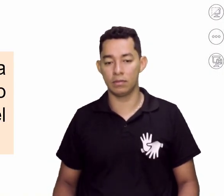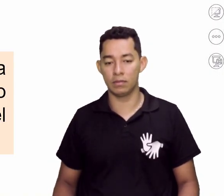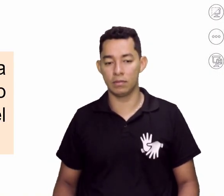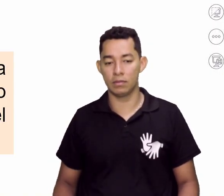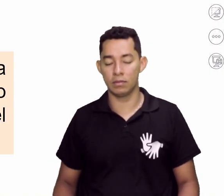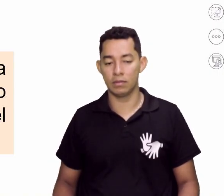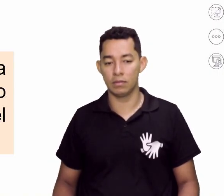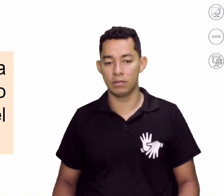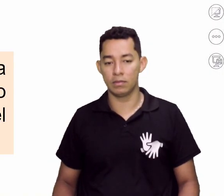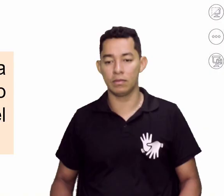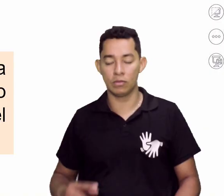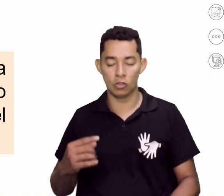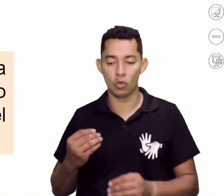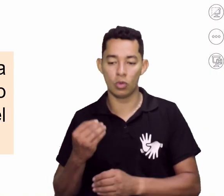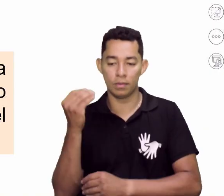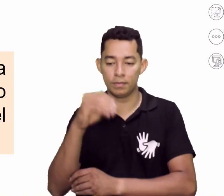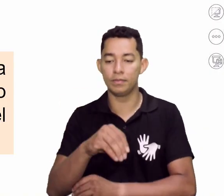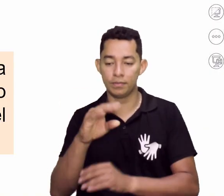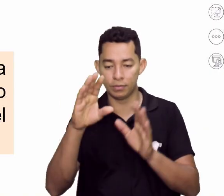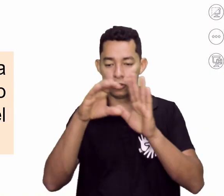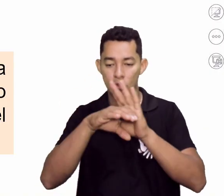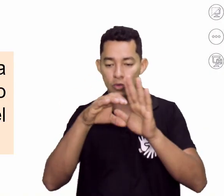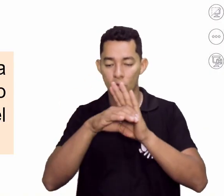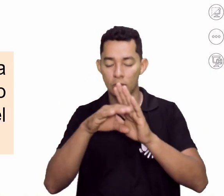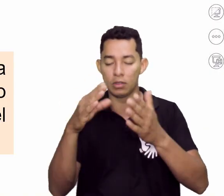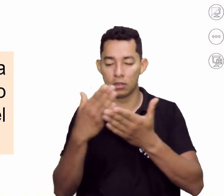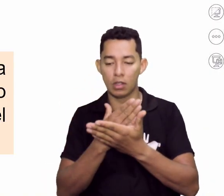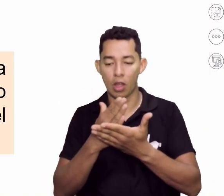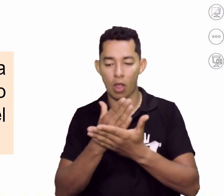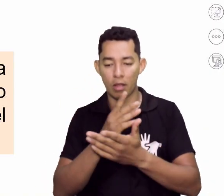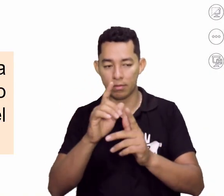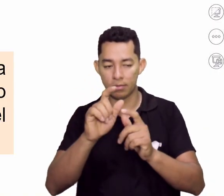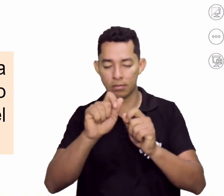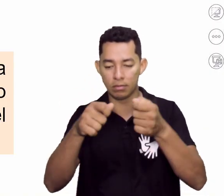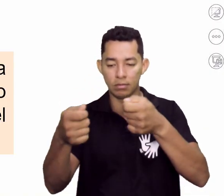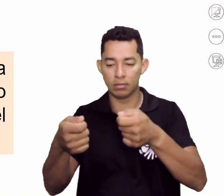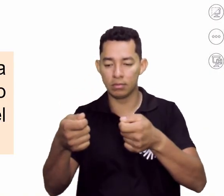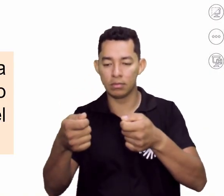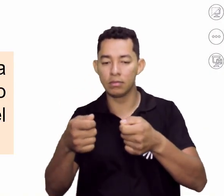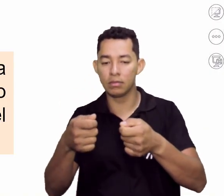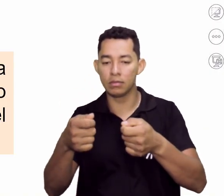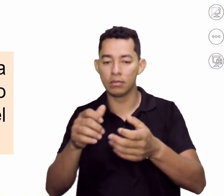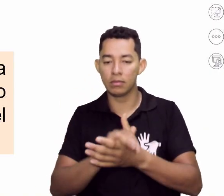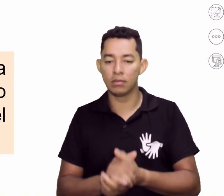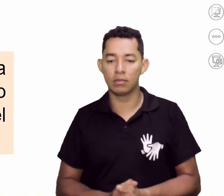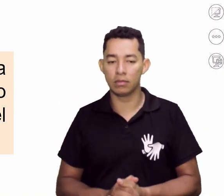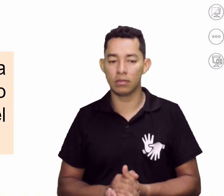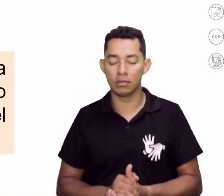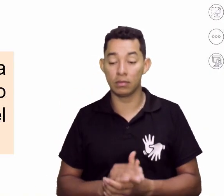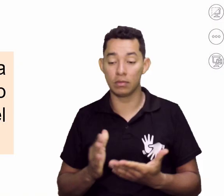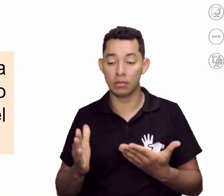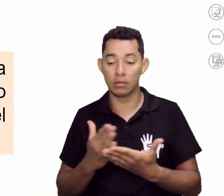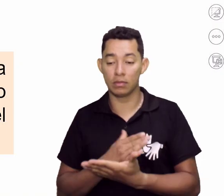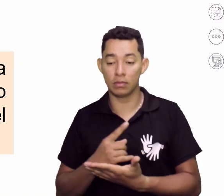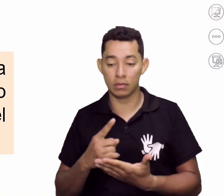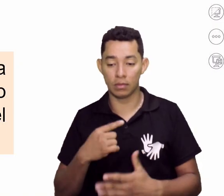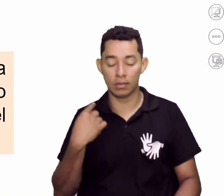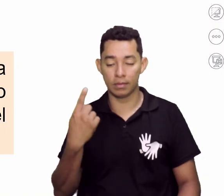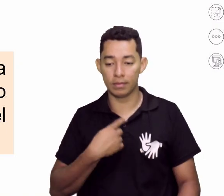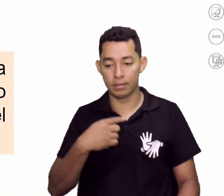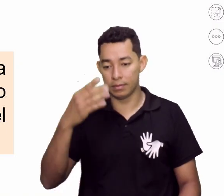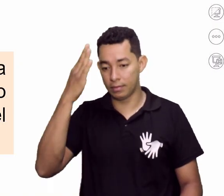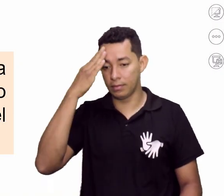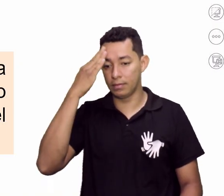atribuímos um conceito a certos símbolos, né? Algumas coisas a gente entende de uma maneira